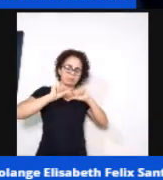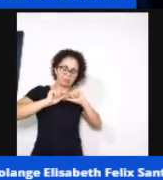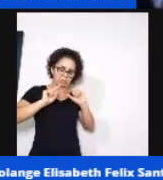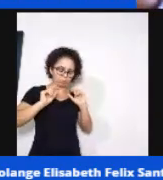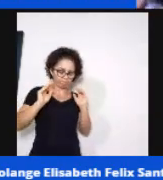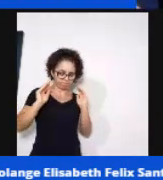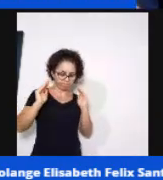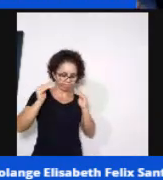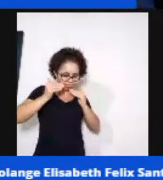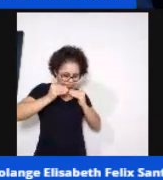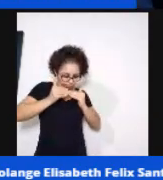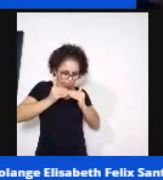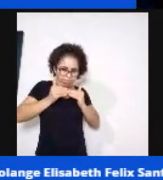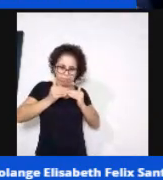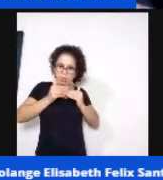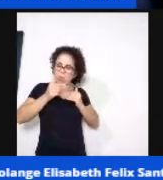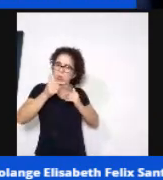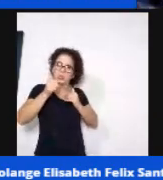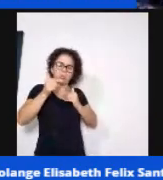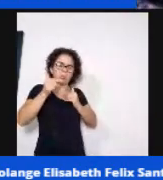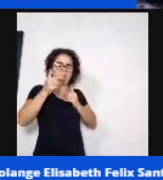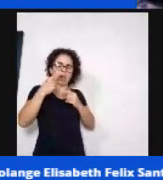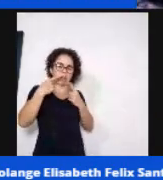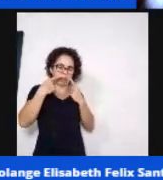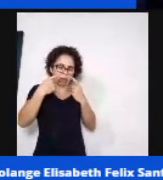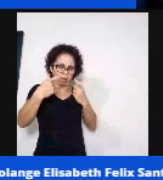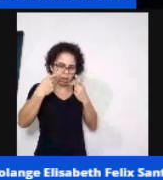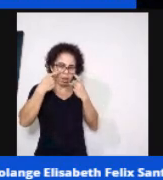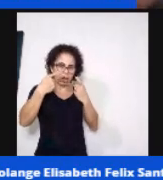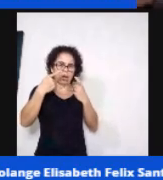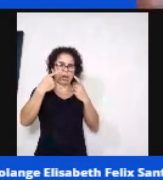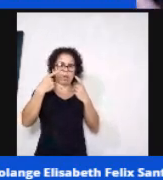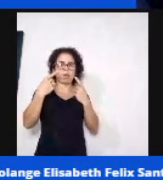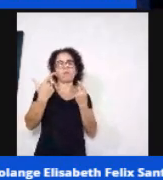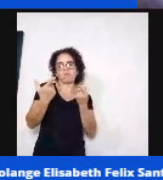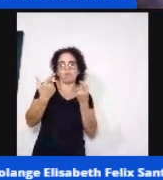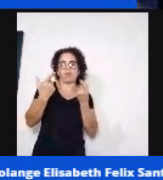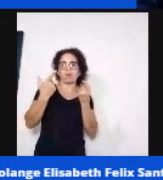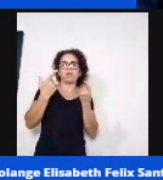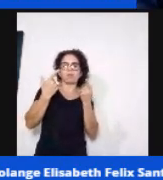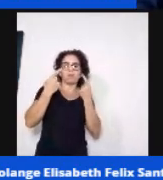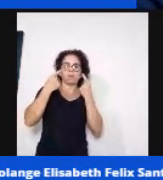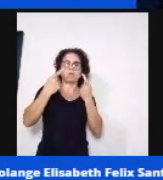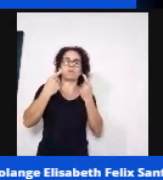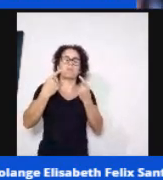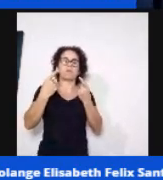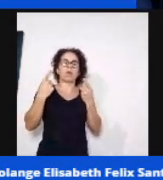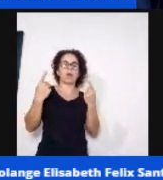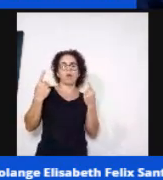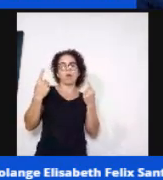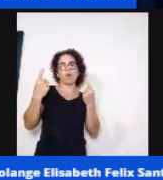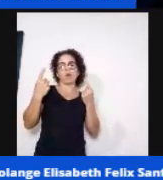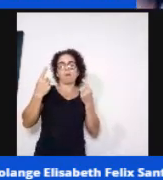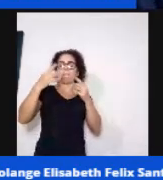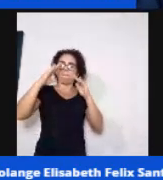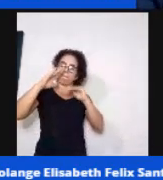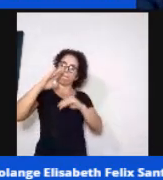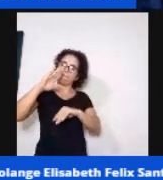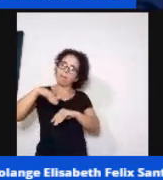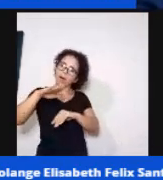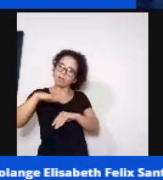pouco. Ele não tem muito interesse por desafios. Né? Então ele tem uma baixa, inclusive, produtividade, baixo